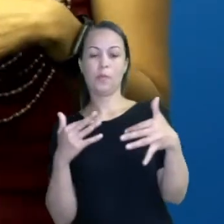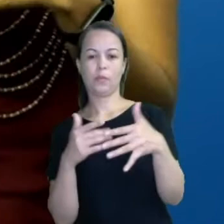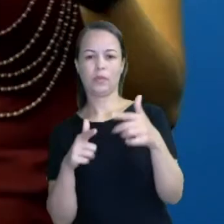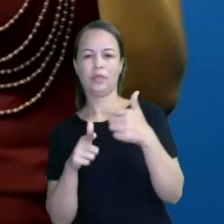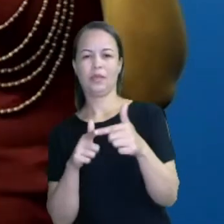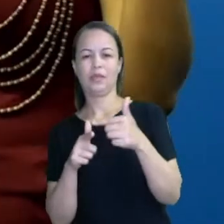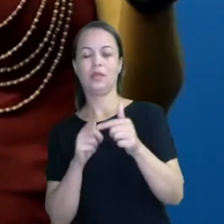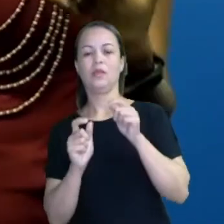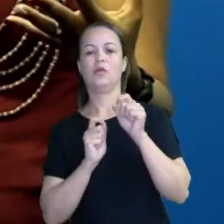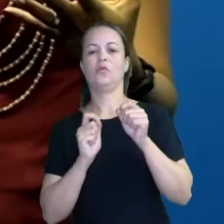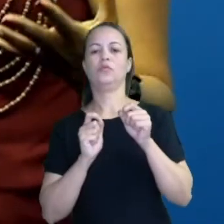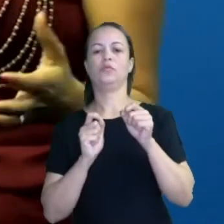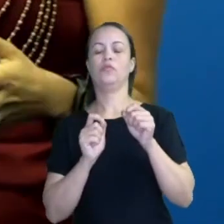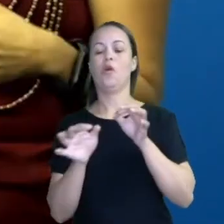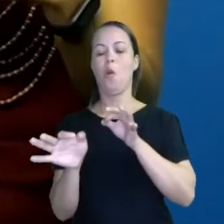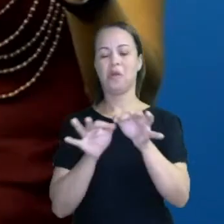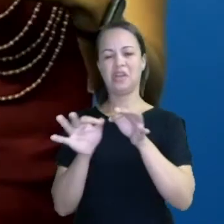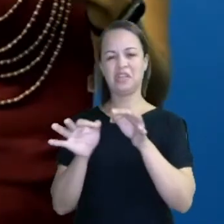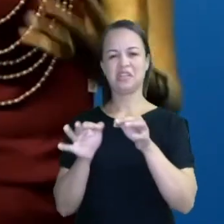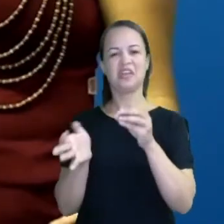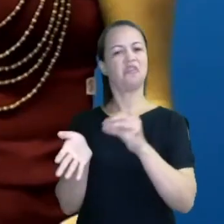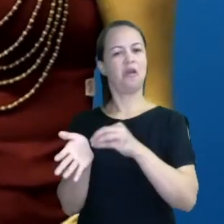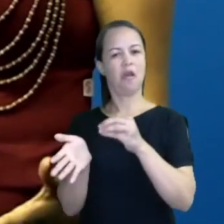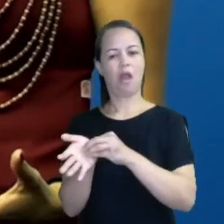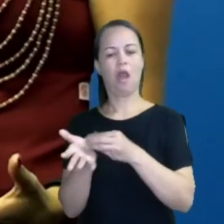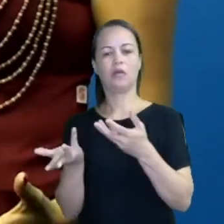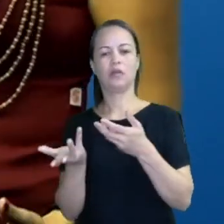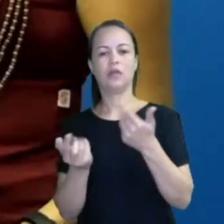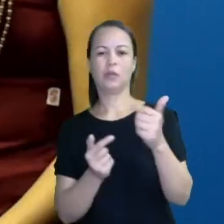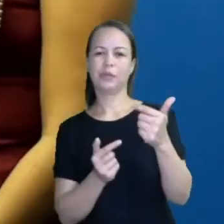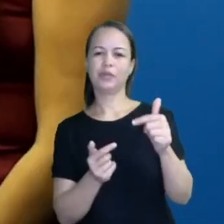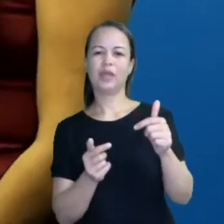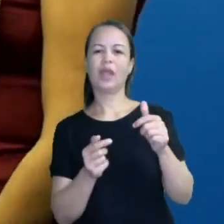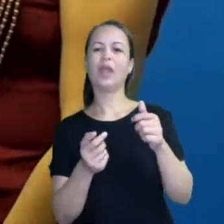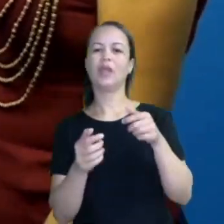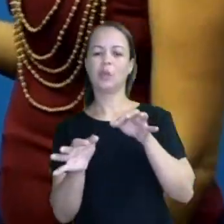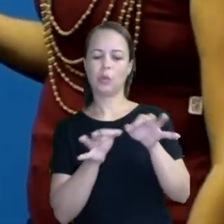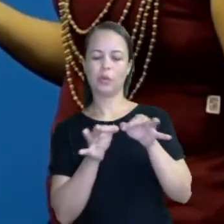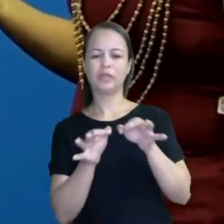quando falta uma infraestrutura, né? Quando não tem uma boa infraestrutura.